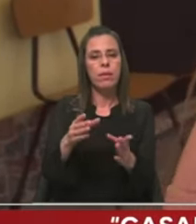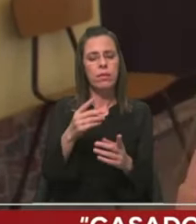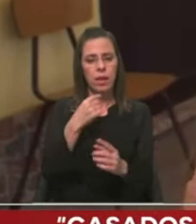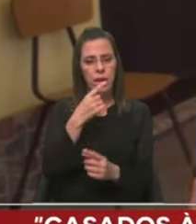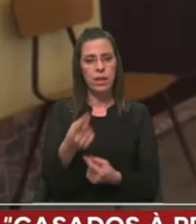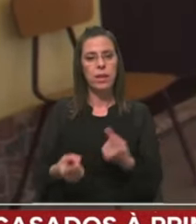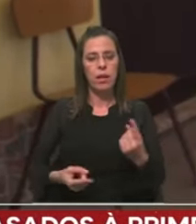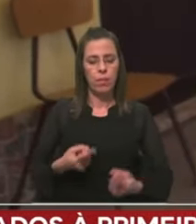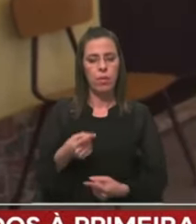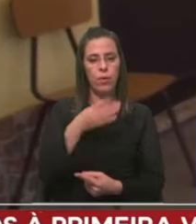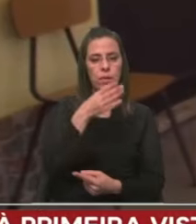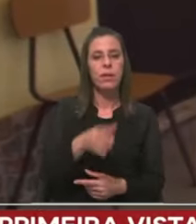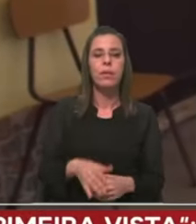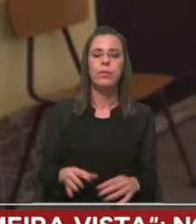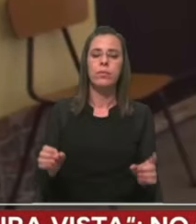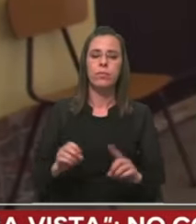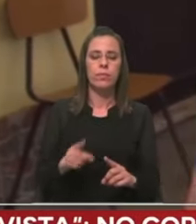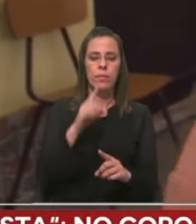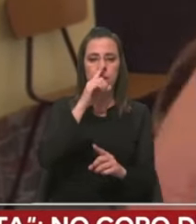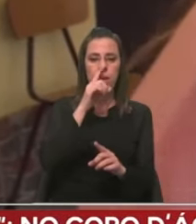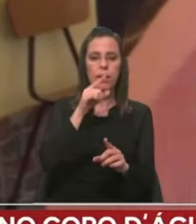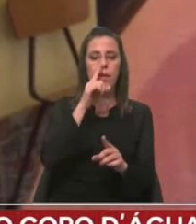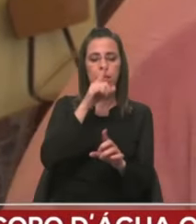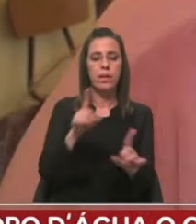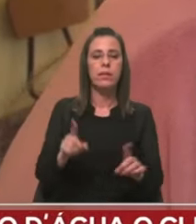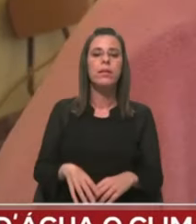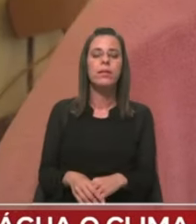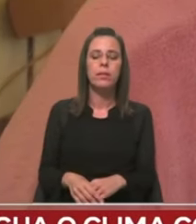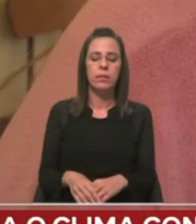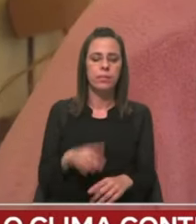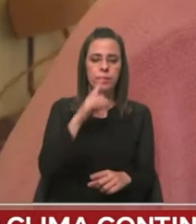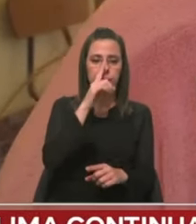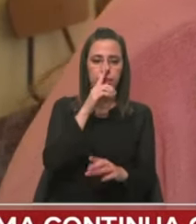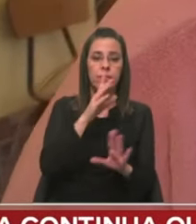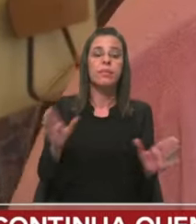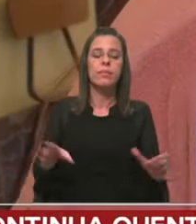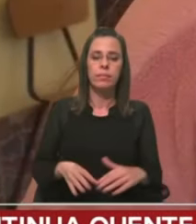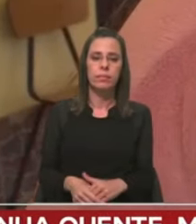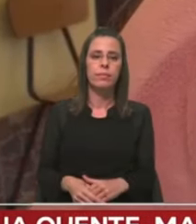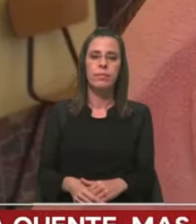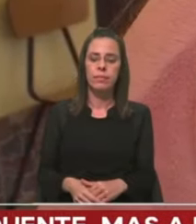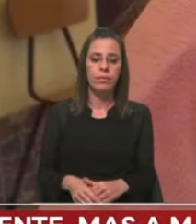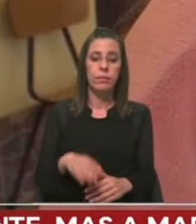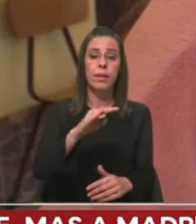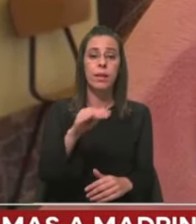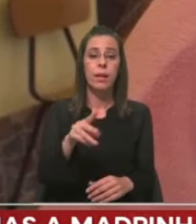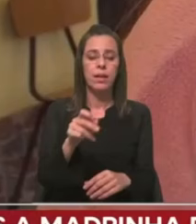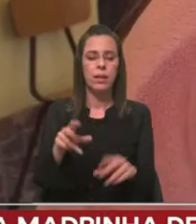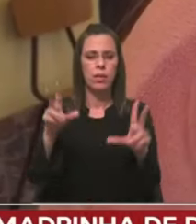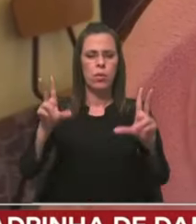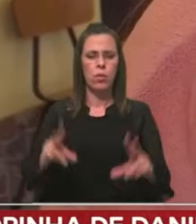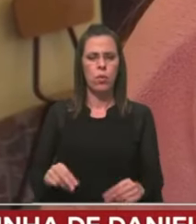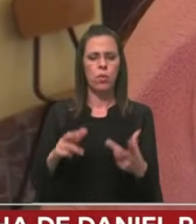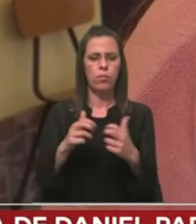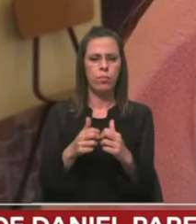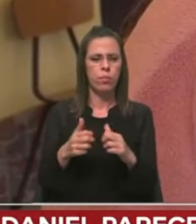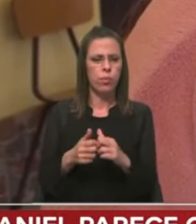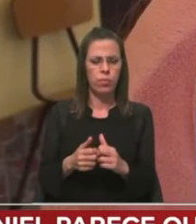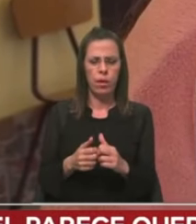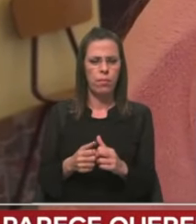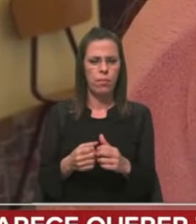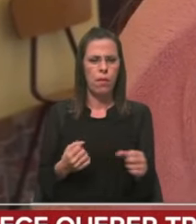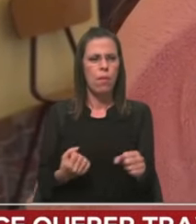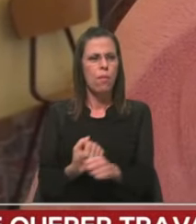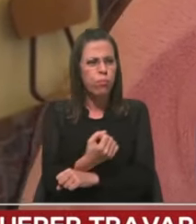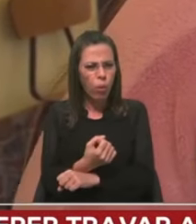comentou alguma coisa consigo não foi mentira isso é mentira a Sara nunca tem problemas nenhuns